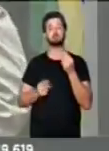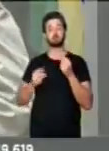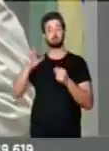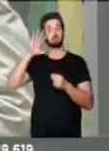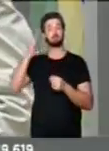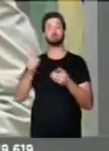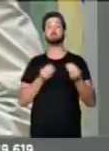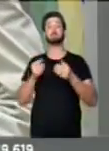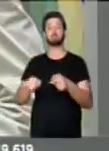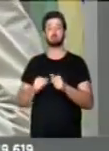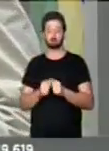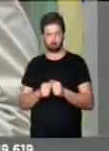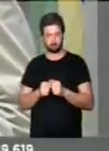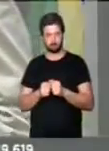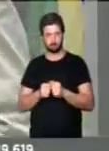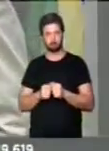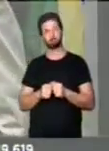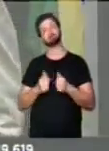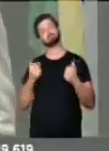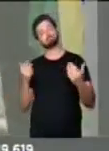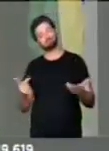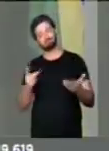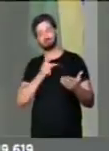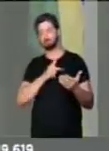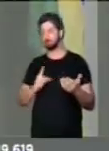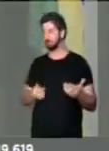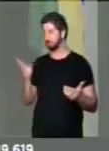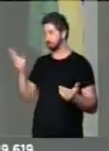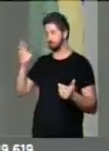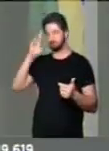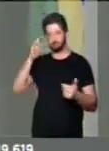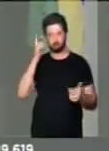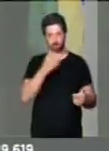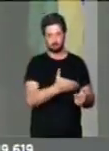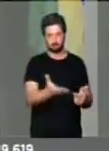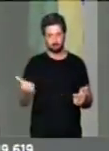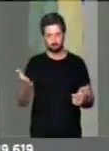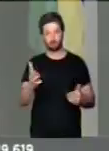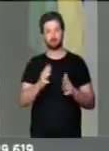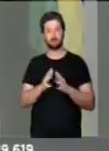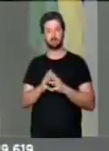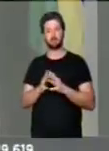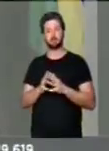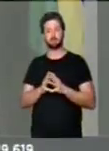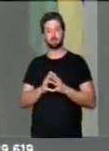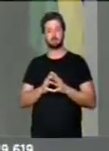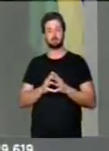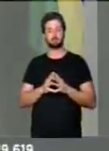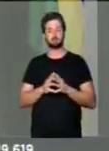essa questão. De forma, senhor presidente, senhoras e senhores deputados,